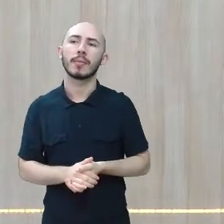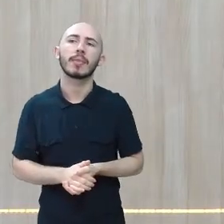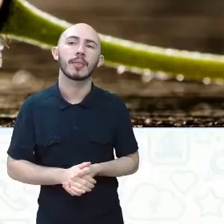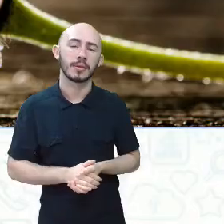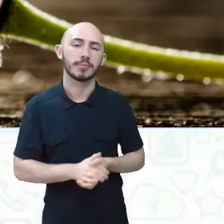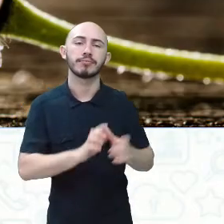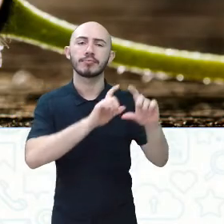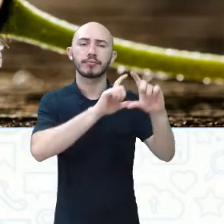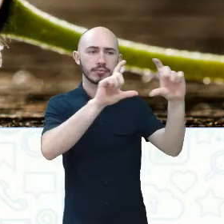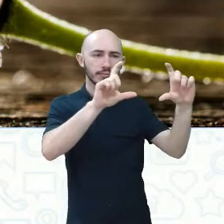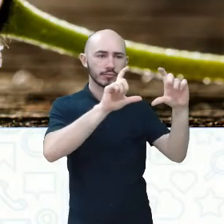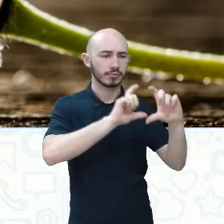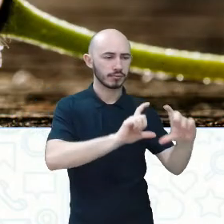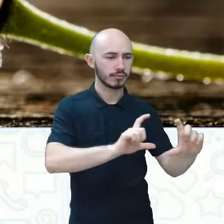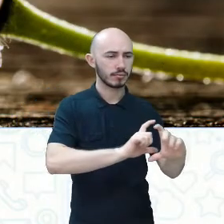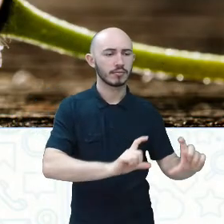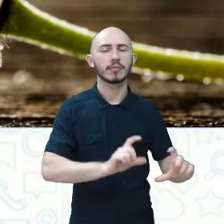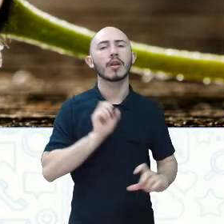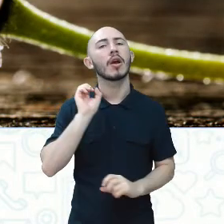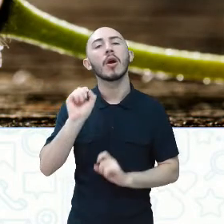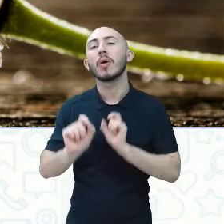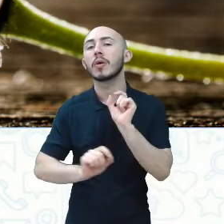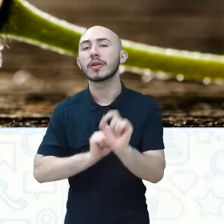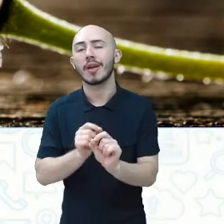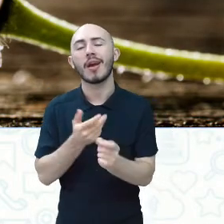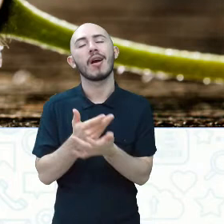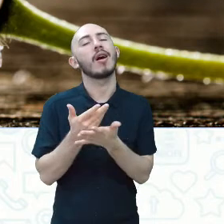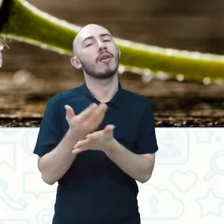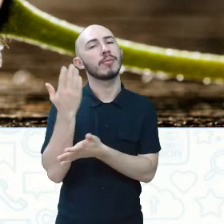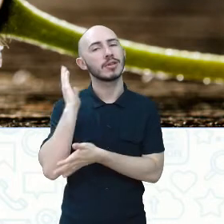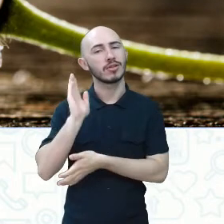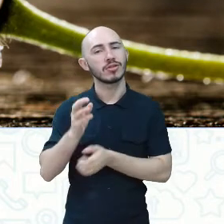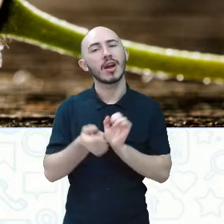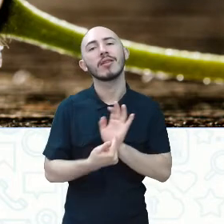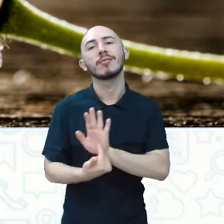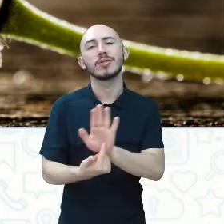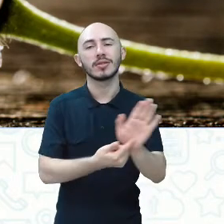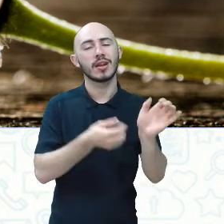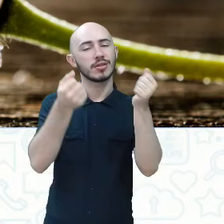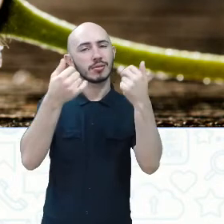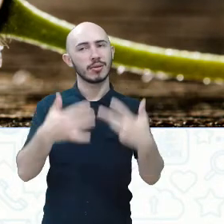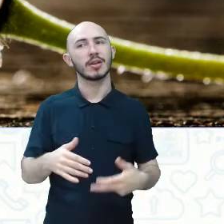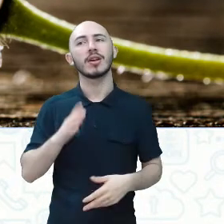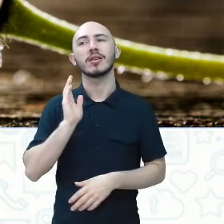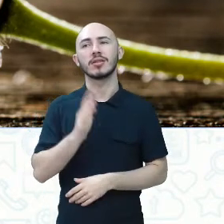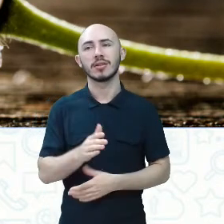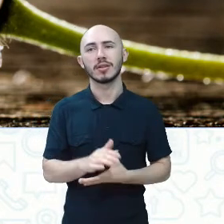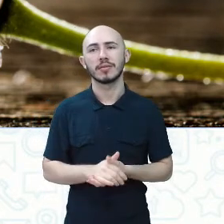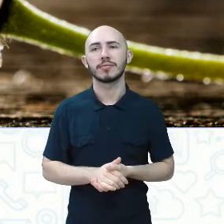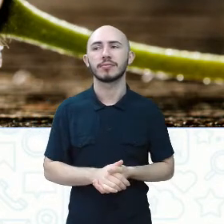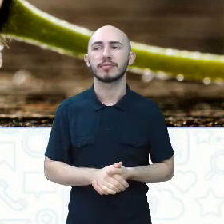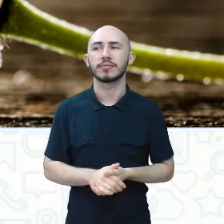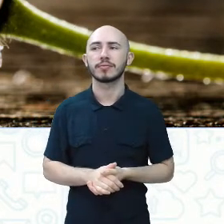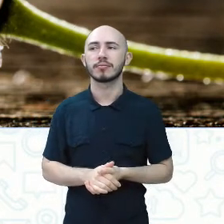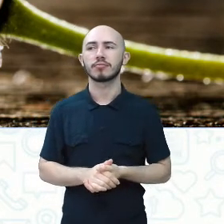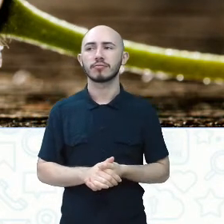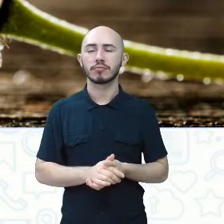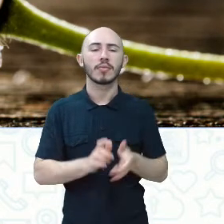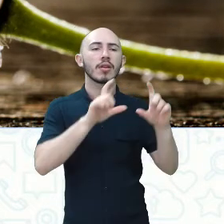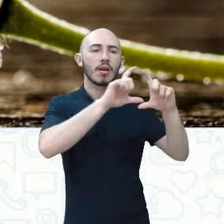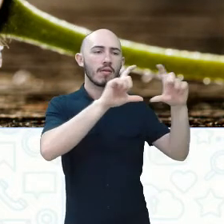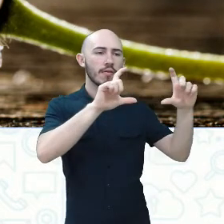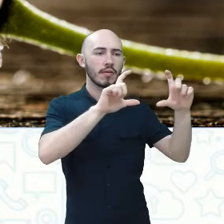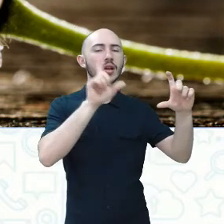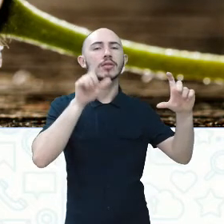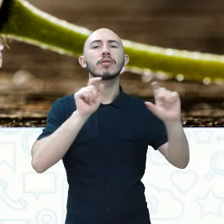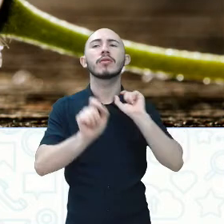O que é verso? Eu falei na aula anterior, trouxe aqui reforçando. Verso é considerado cada